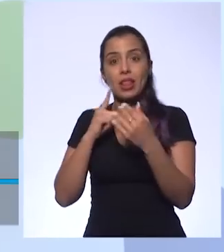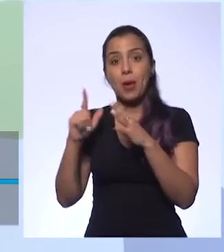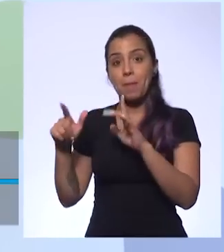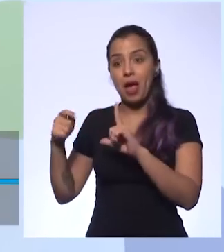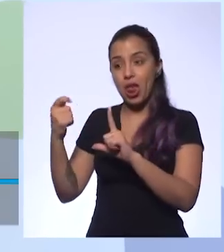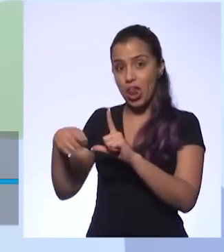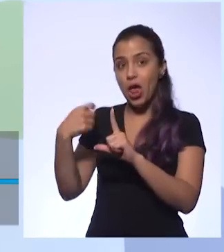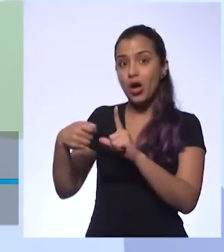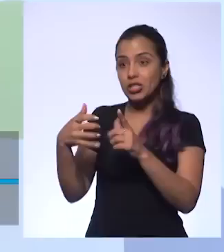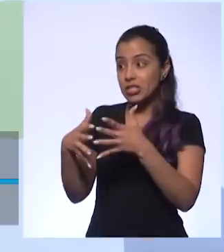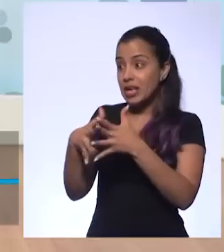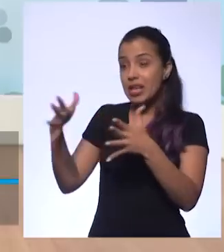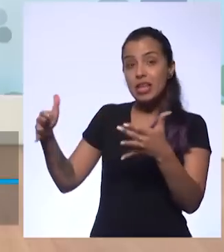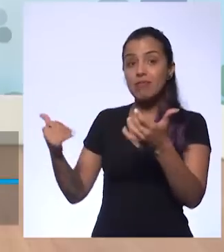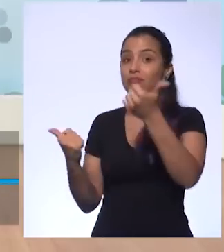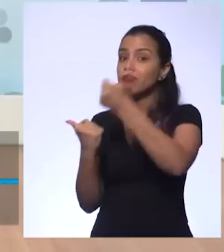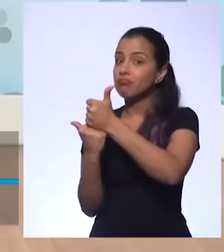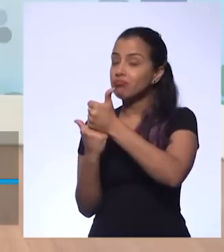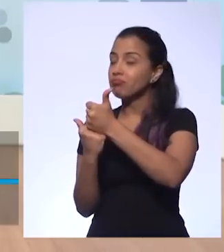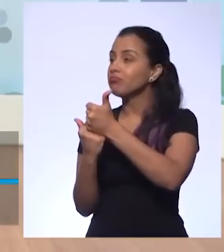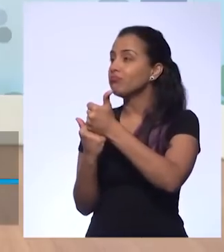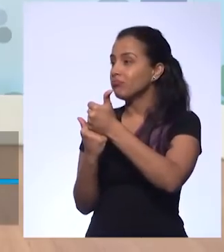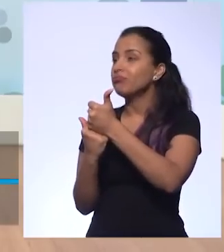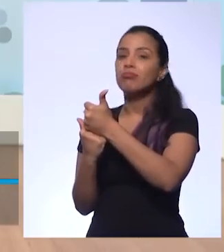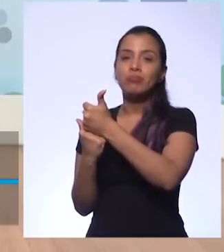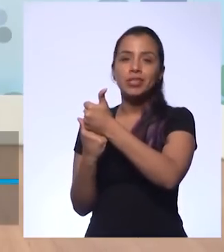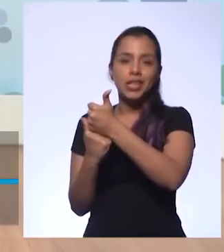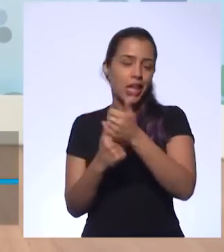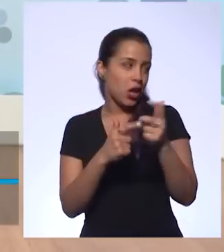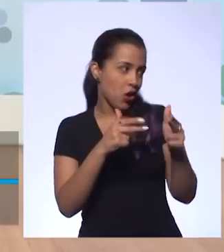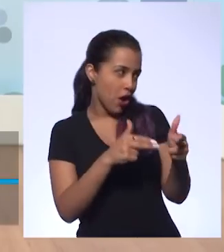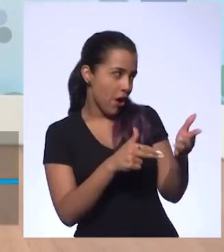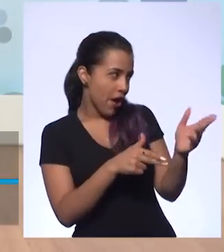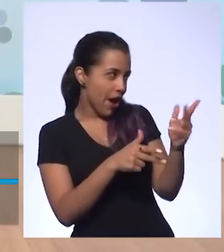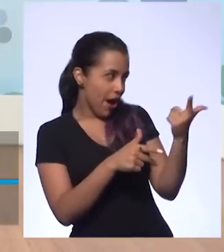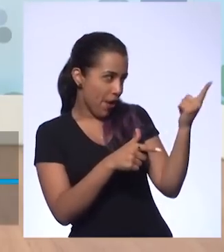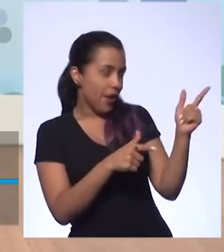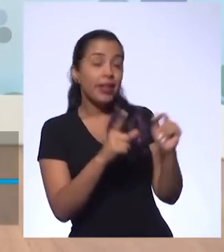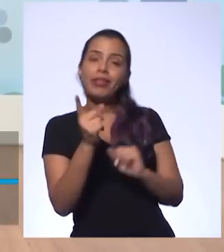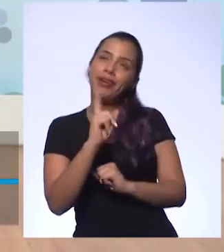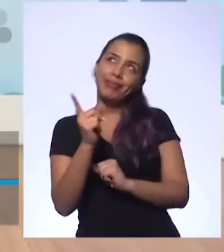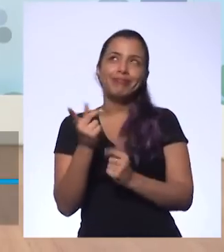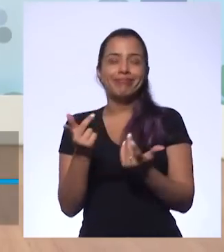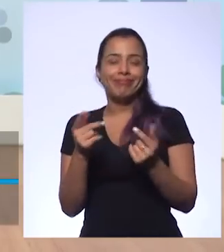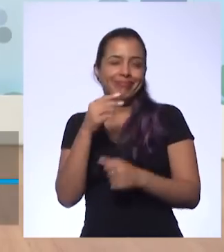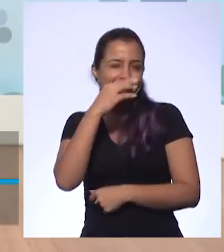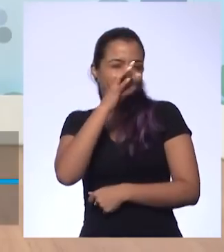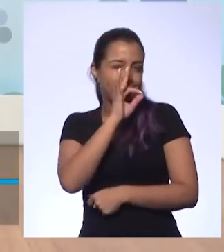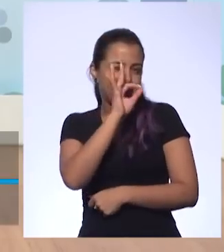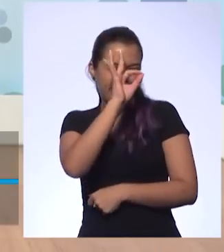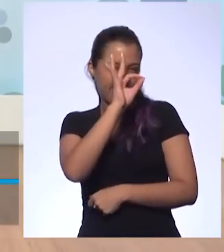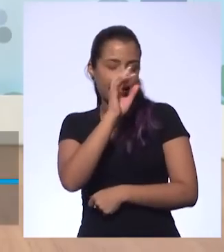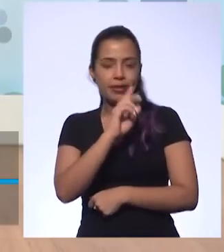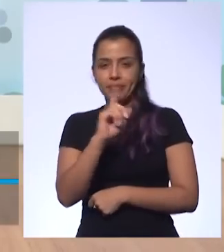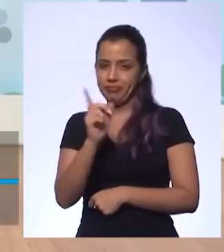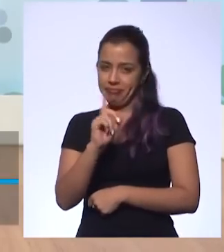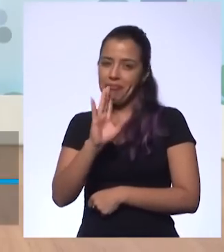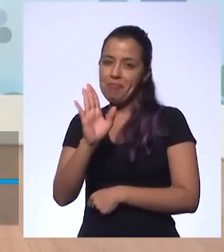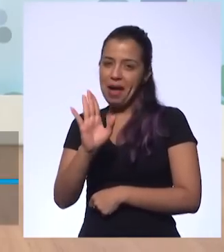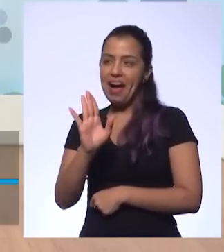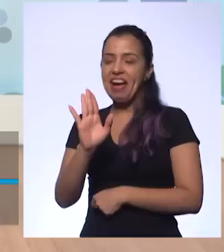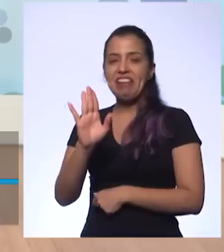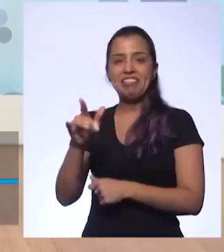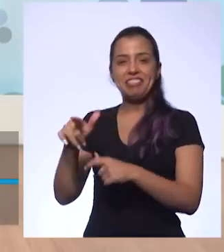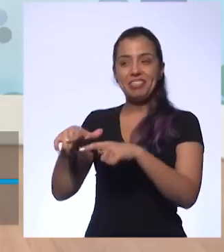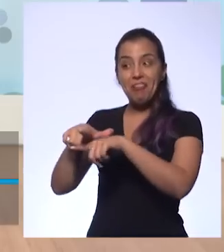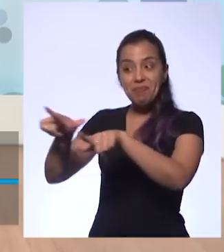lá, Ah, aquela vendendo loja, né? roupa. É, não é daquela, porque é da periferia, mas tem uma loja lá e faz liquidação